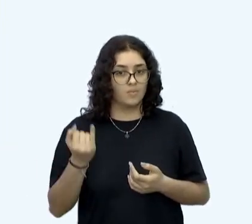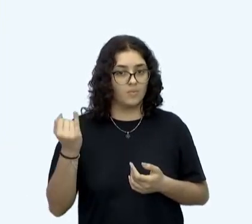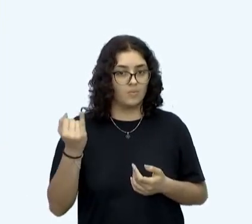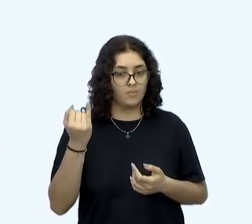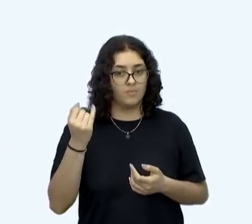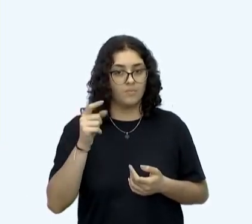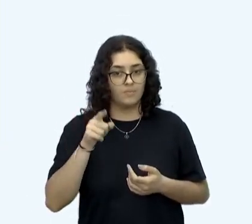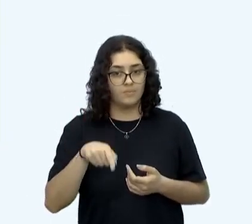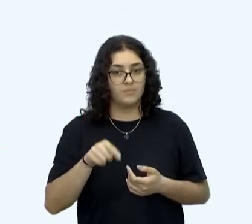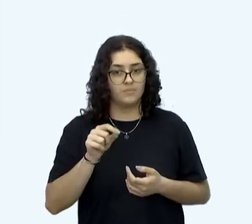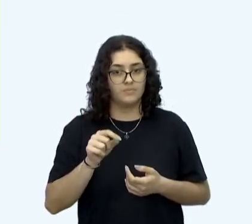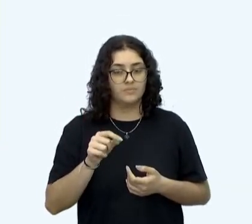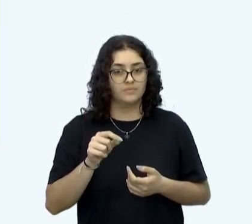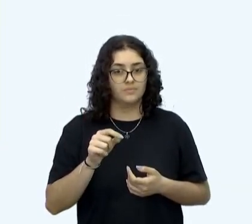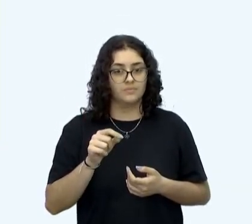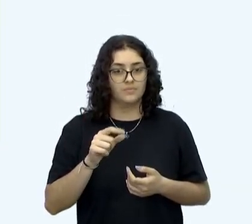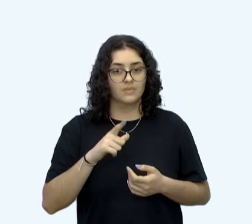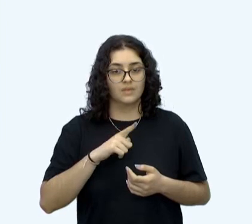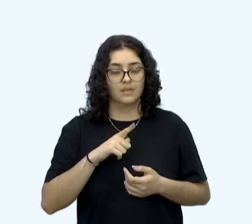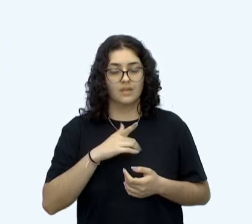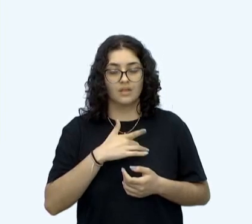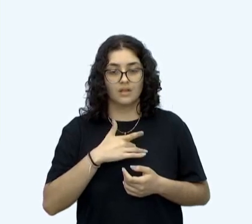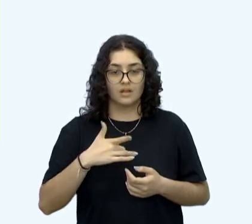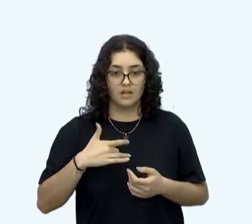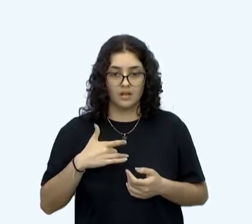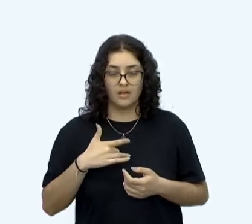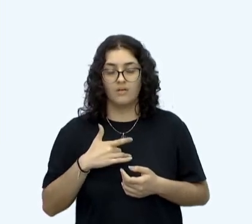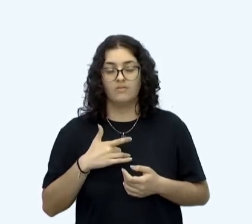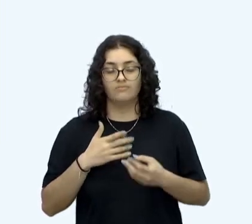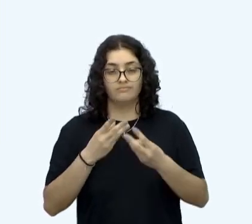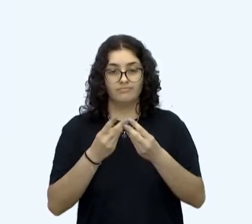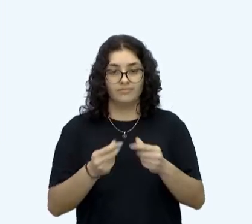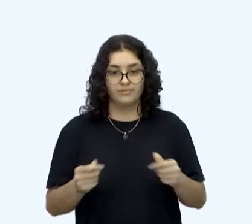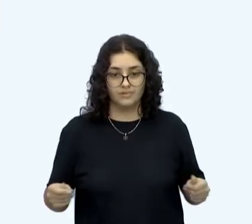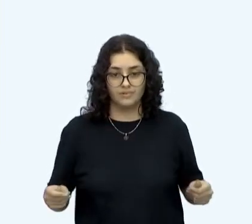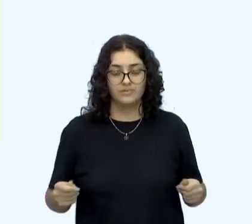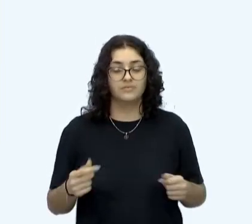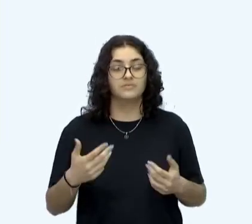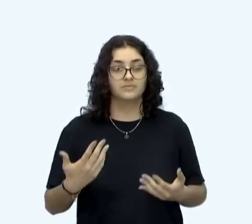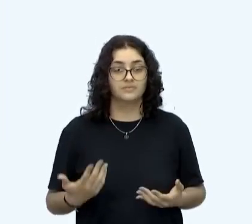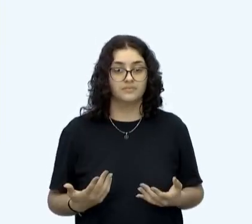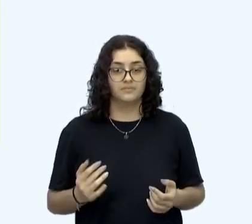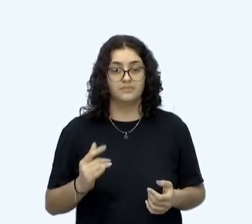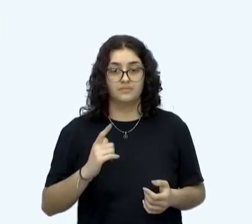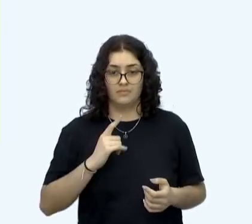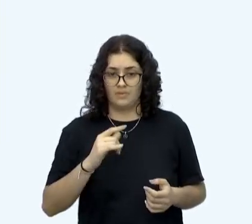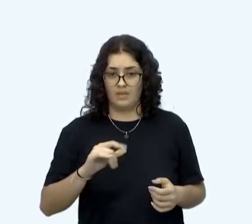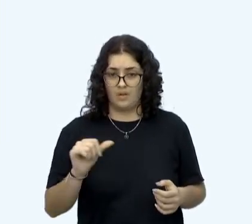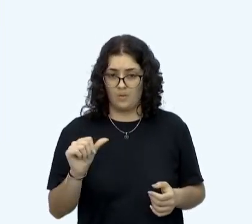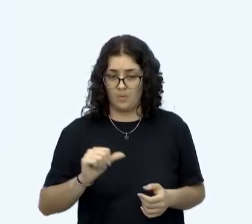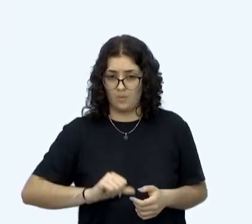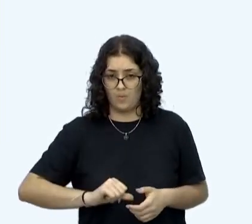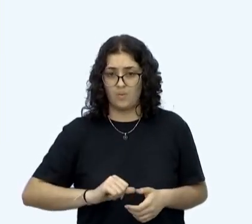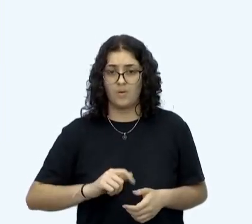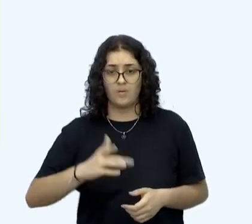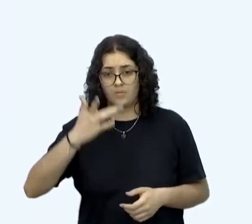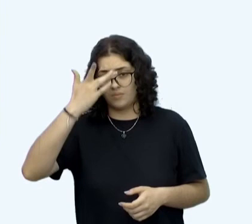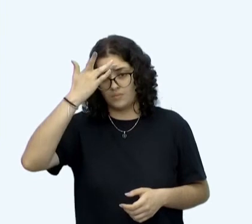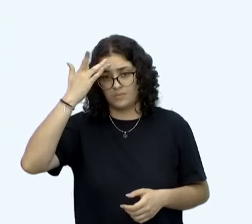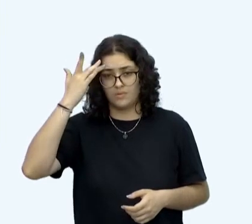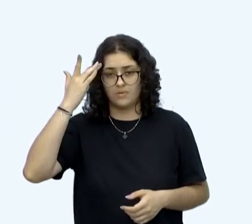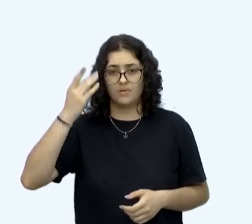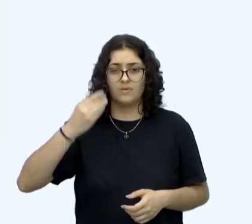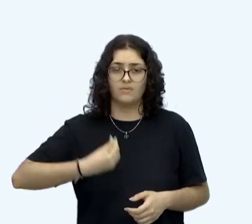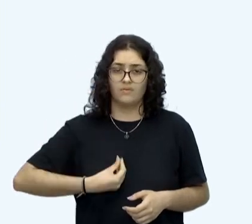Isso é o que chamamos de degradação da saúde do solo. E quando o solo está degradado, as pessoas que